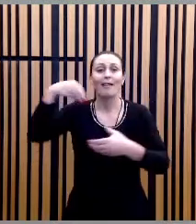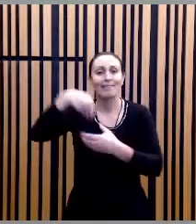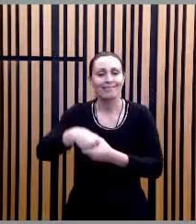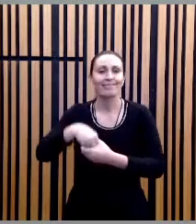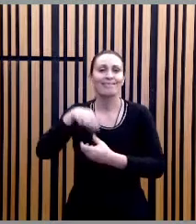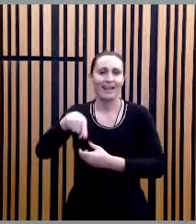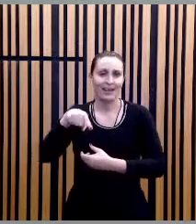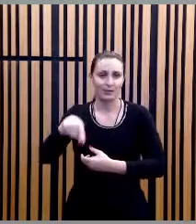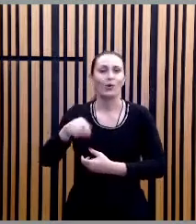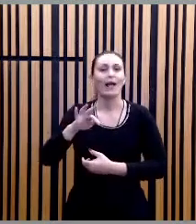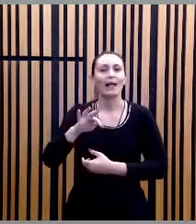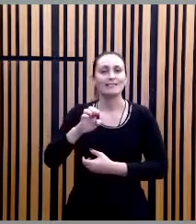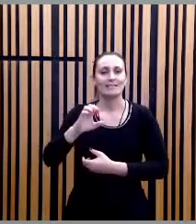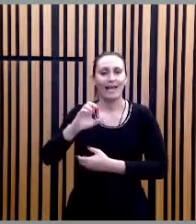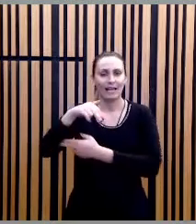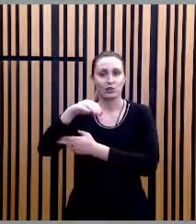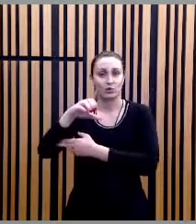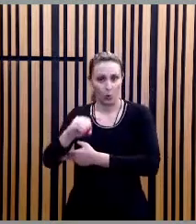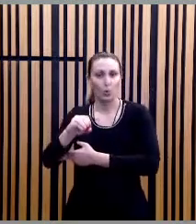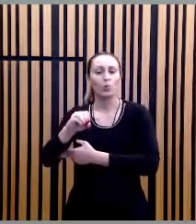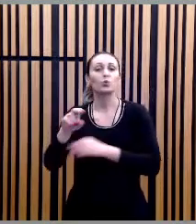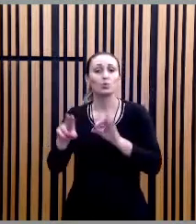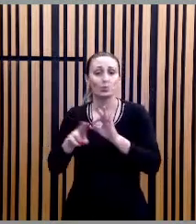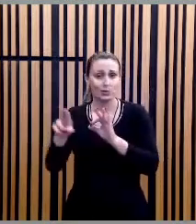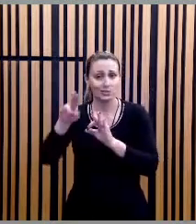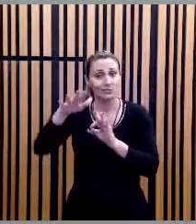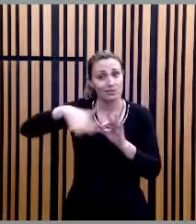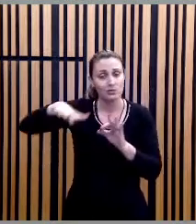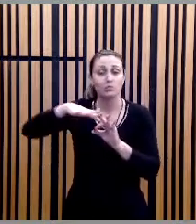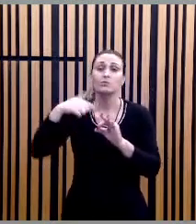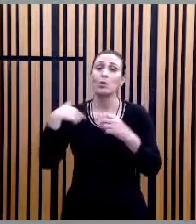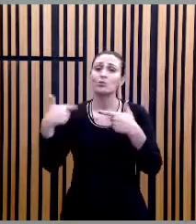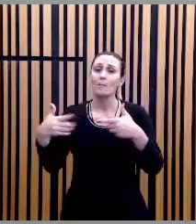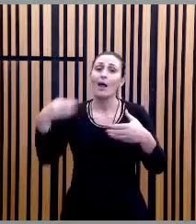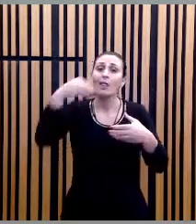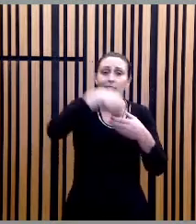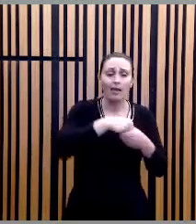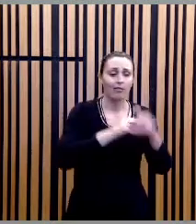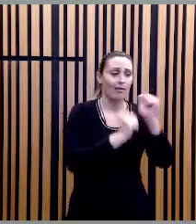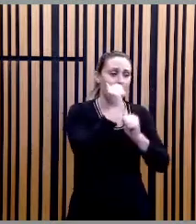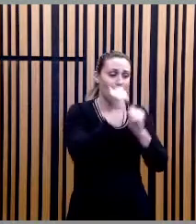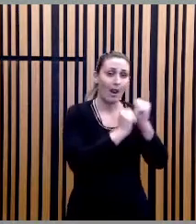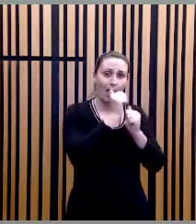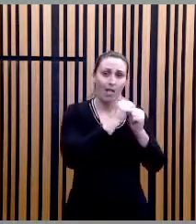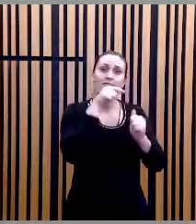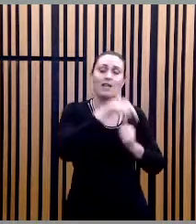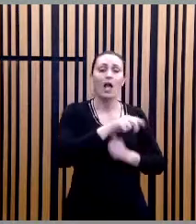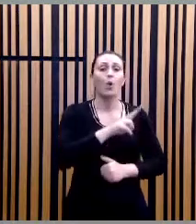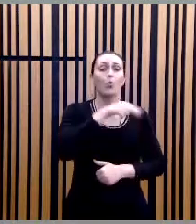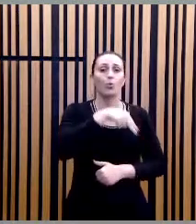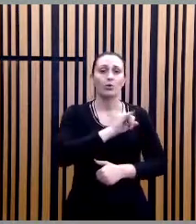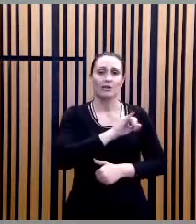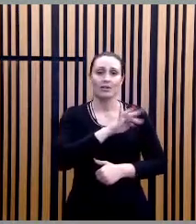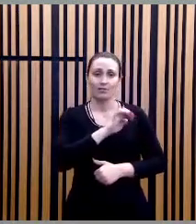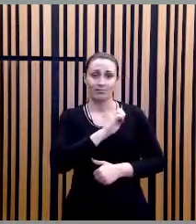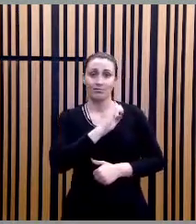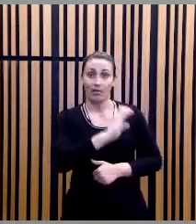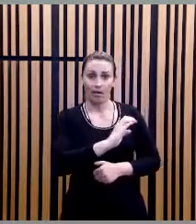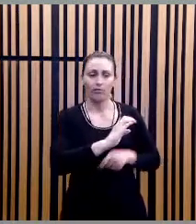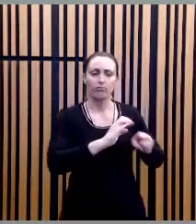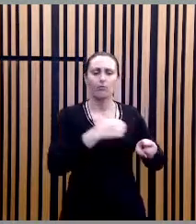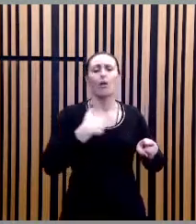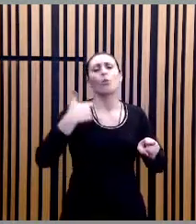Tecnológico Tecnocinos e trabalho também na incubadora de empresas da Unicinos, a Unitec. Trabalho